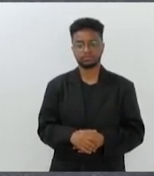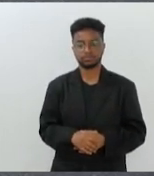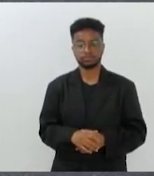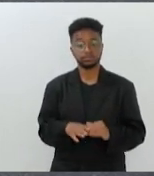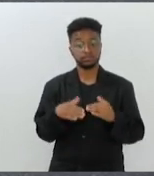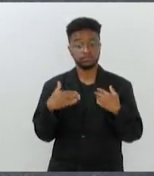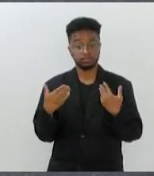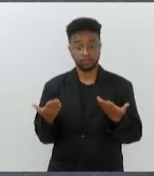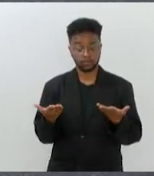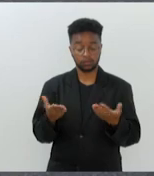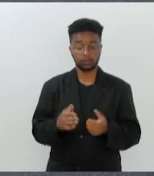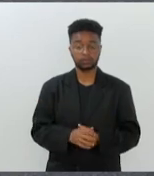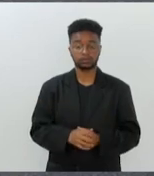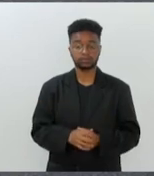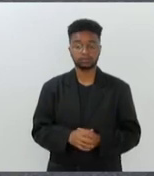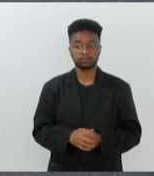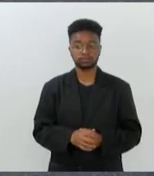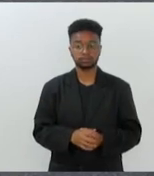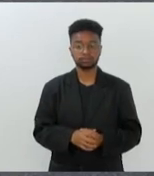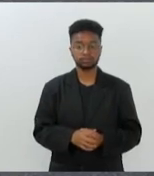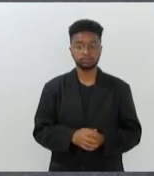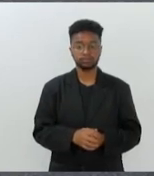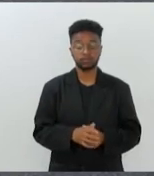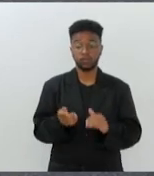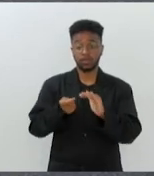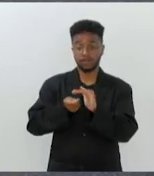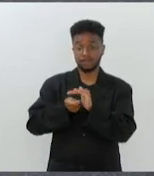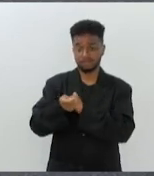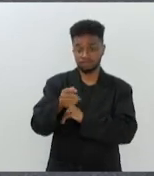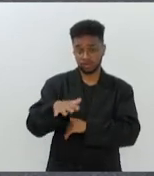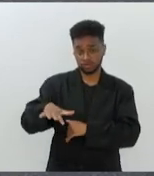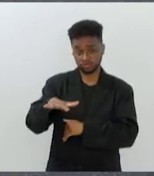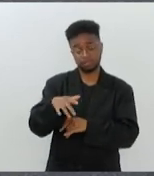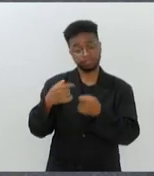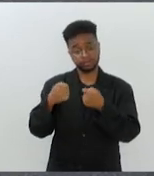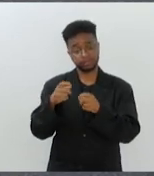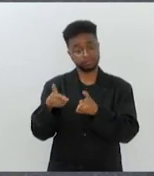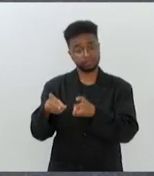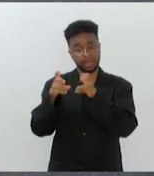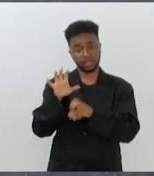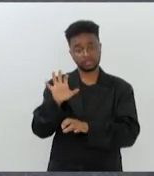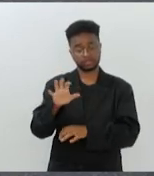Então, a carteira de investimento tem que ser vista assim.